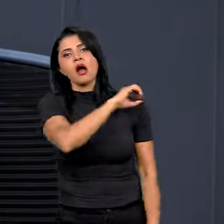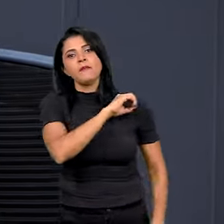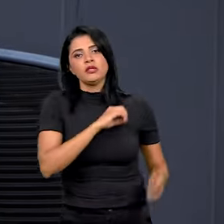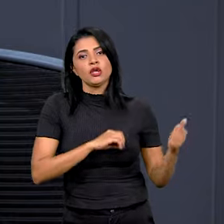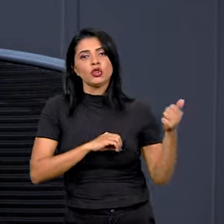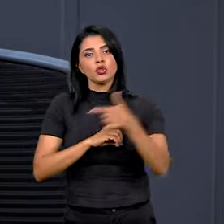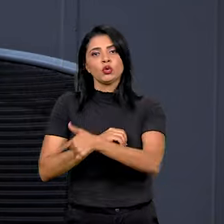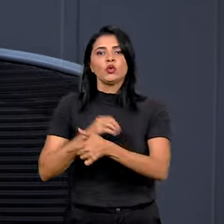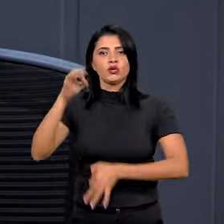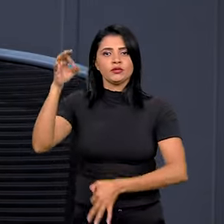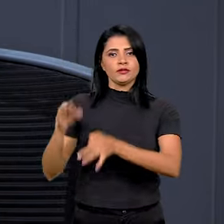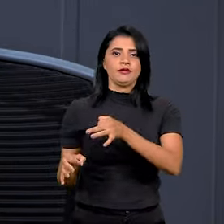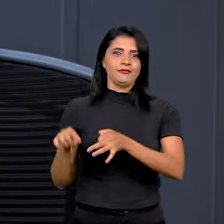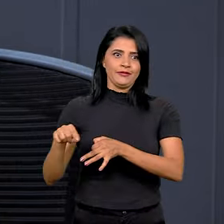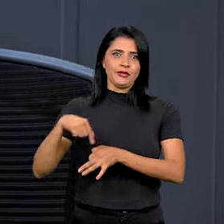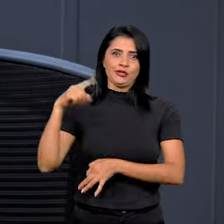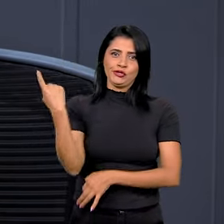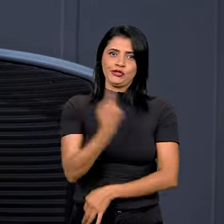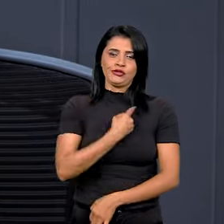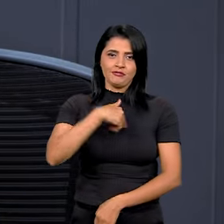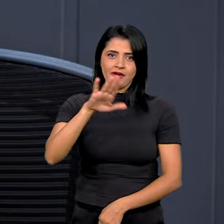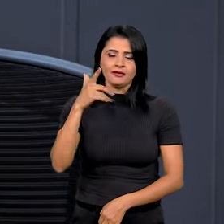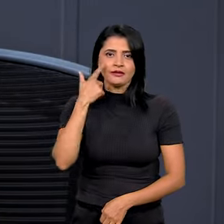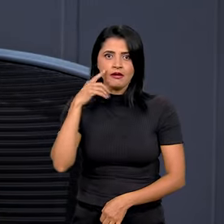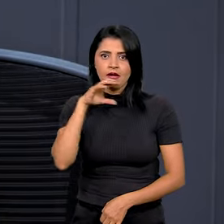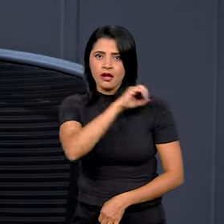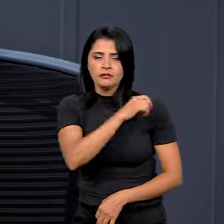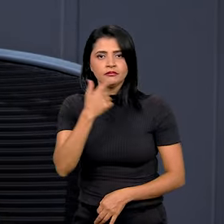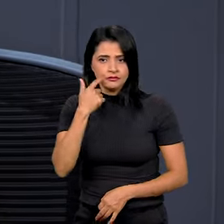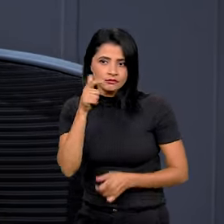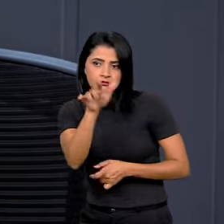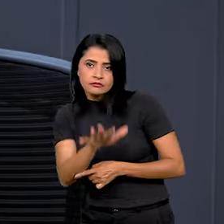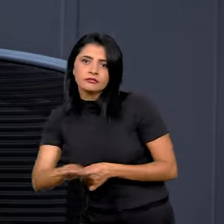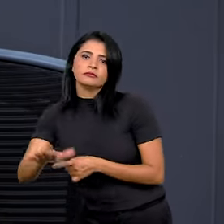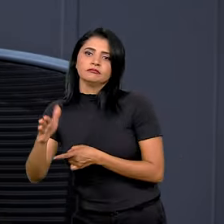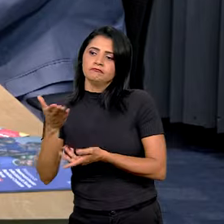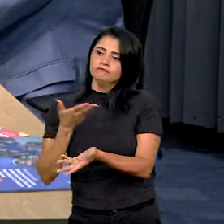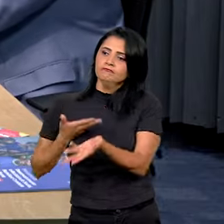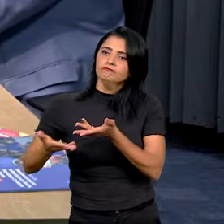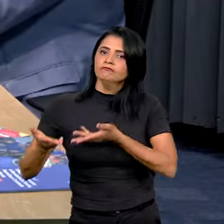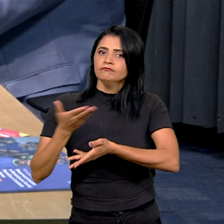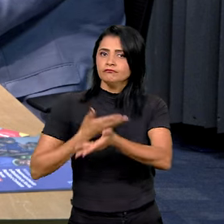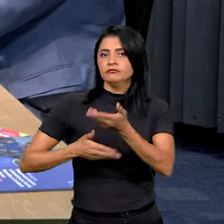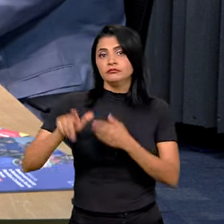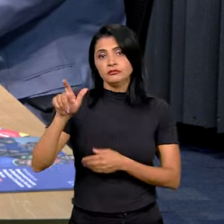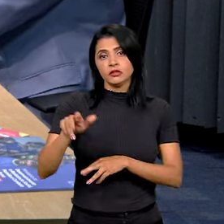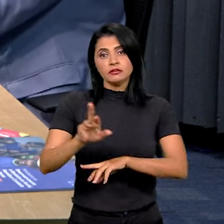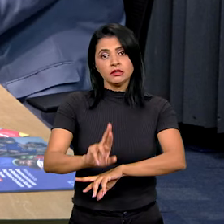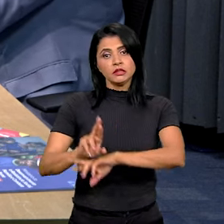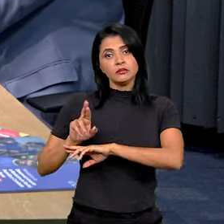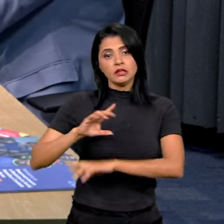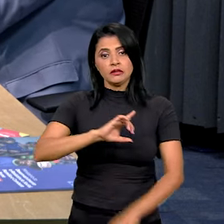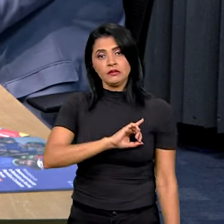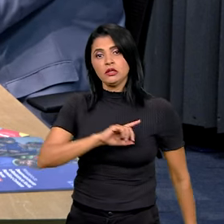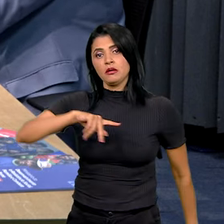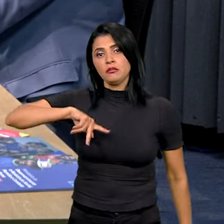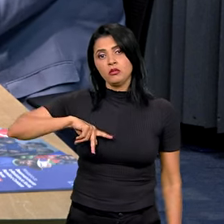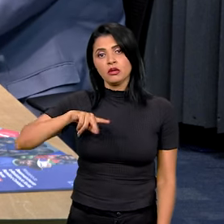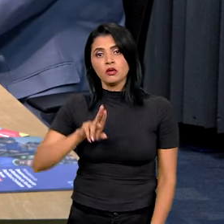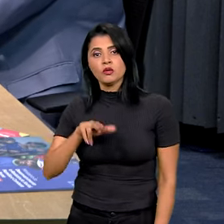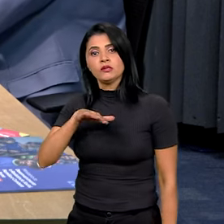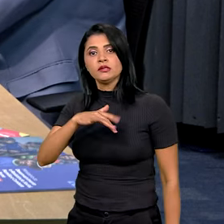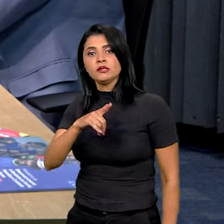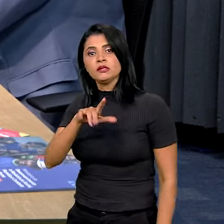rápida do que o judiciário resolveria então a rede acaba sendo um espaço também de mediação não uma mediação entre os beneficiários representados pela Defensoria Pública da